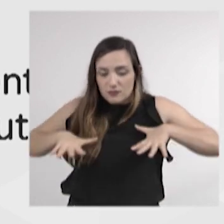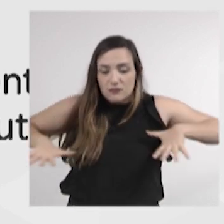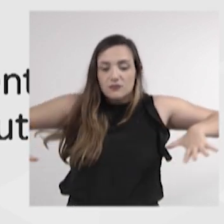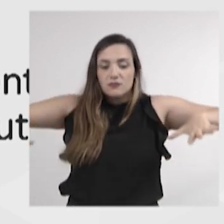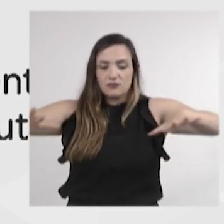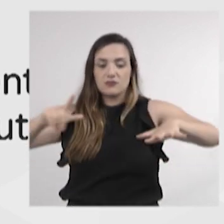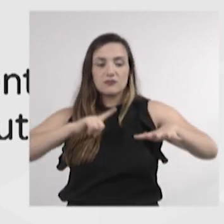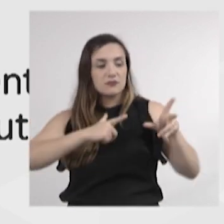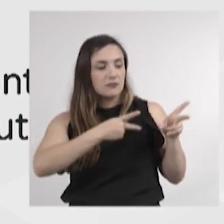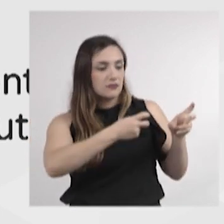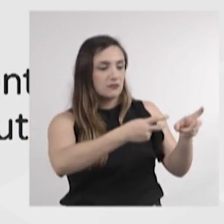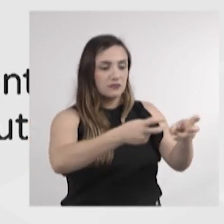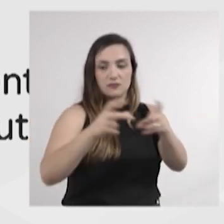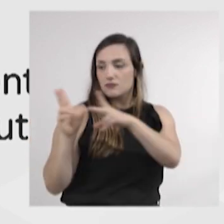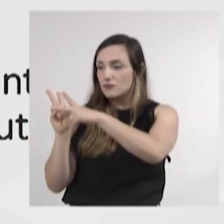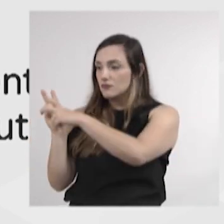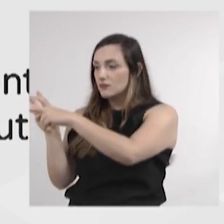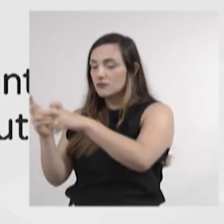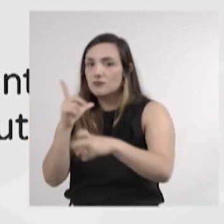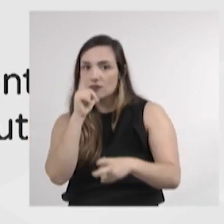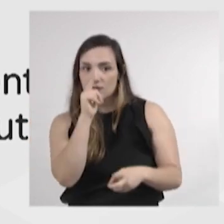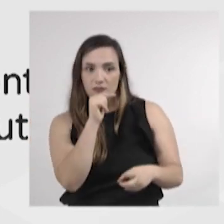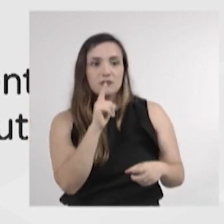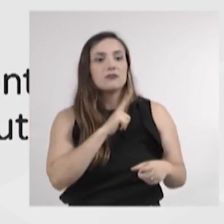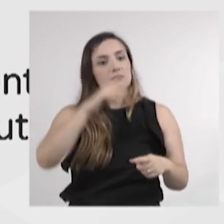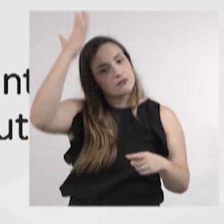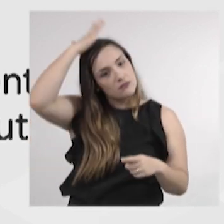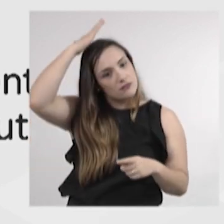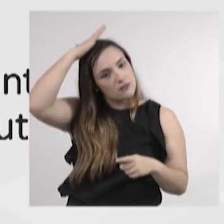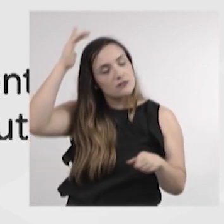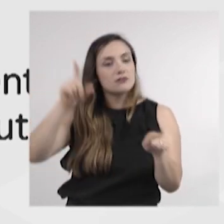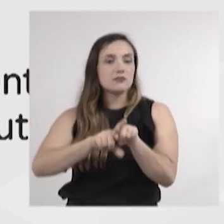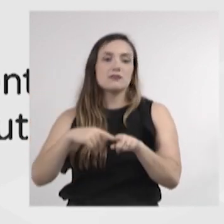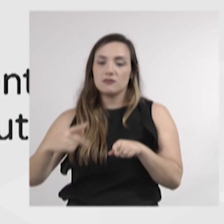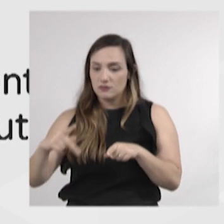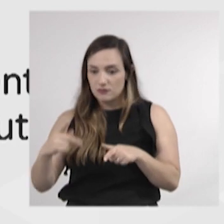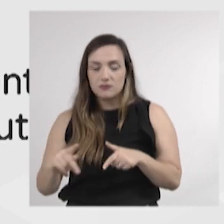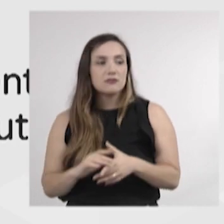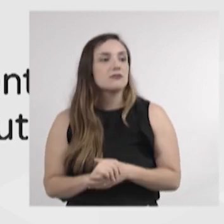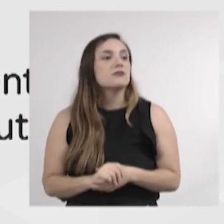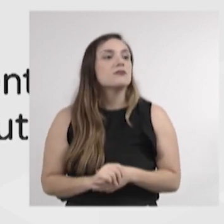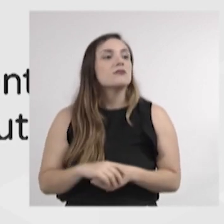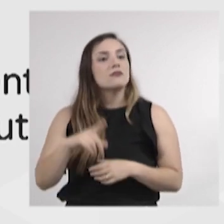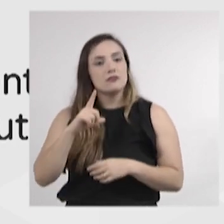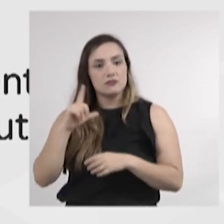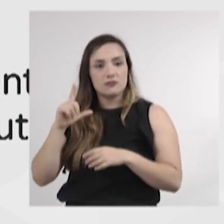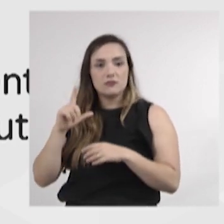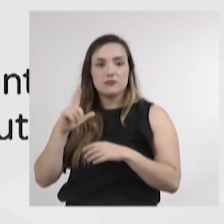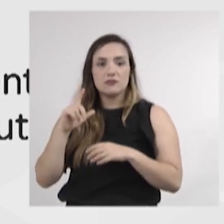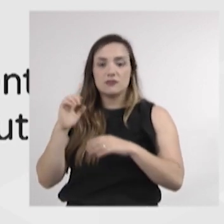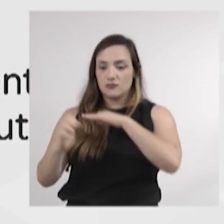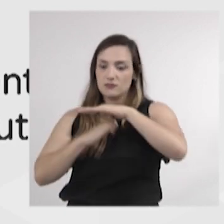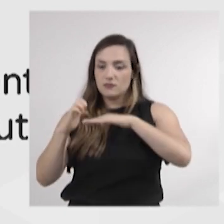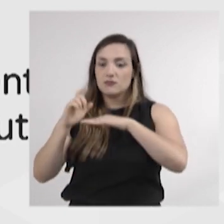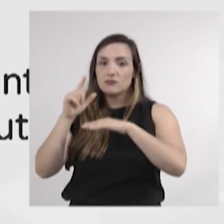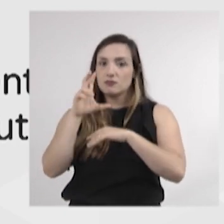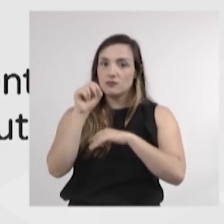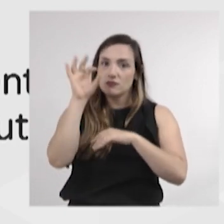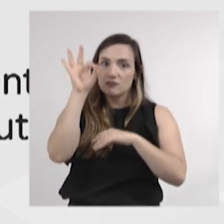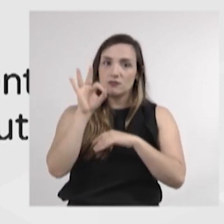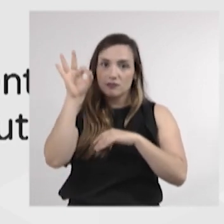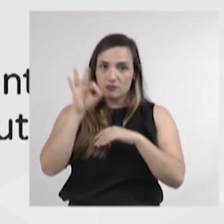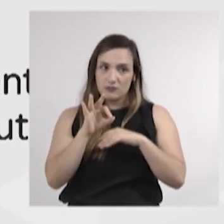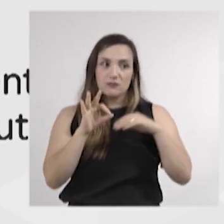do reservatório. Aí pega o nosso lado paranaense e pega o lado do Paraguai também, porque a Itaipu é binacional. Então, 50% é brasileira